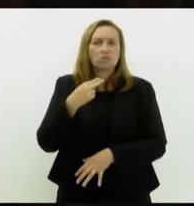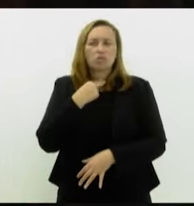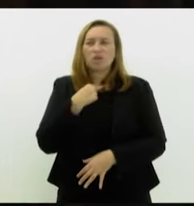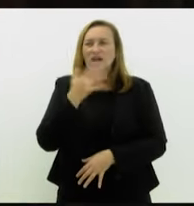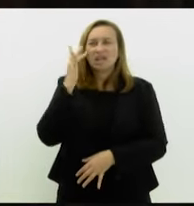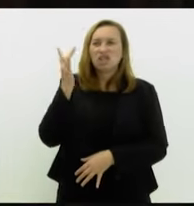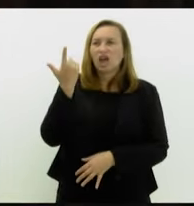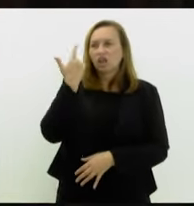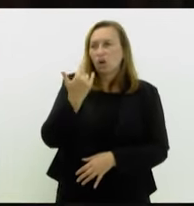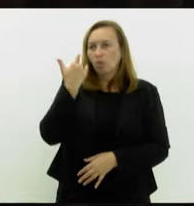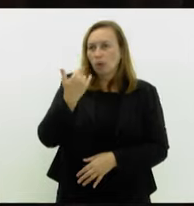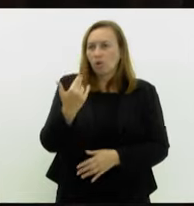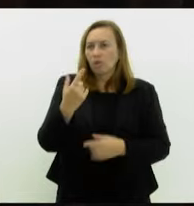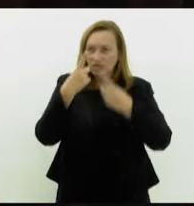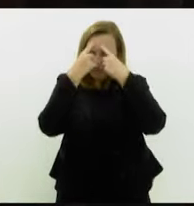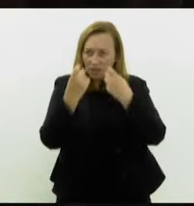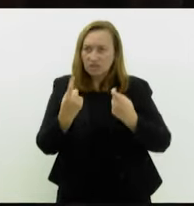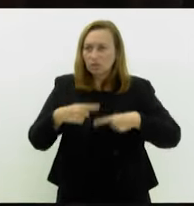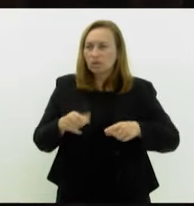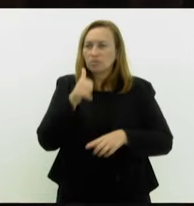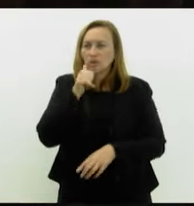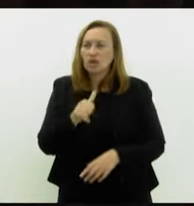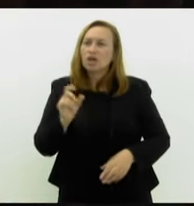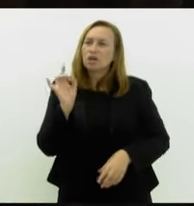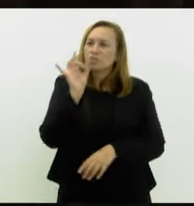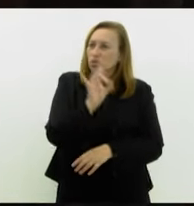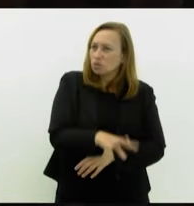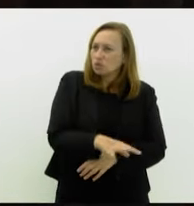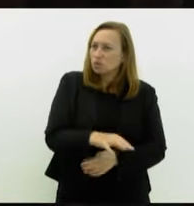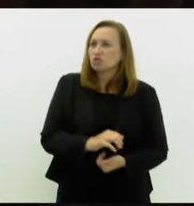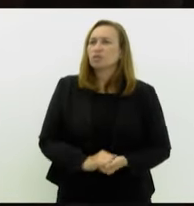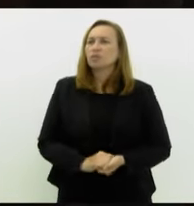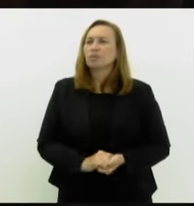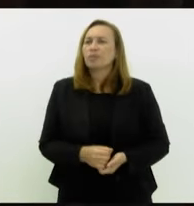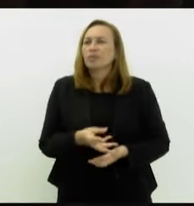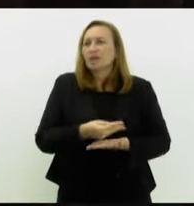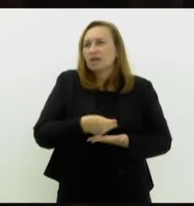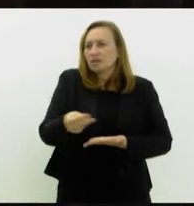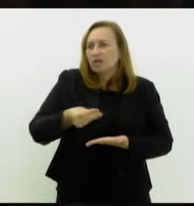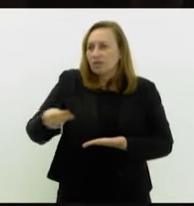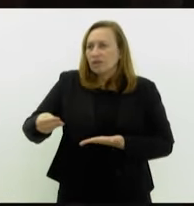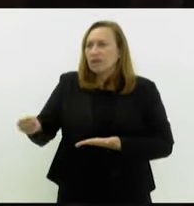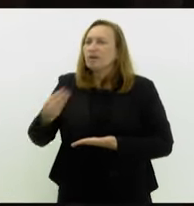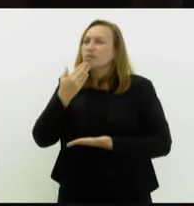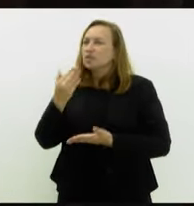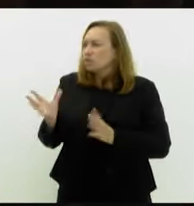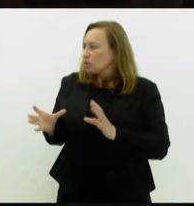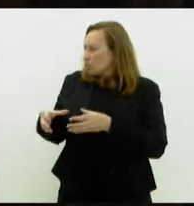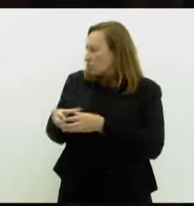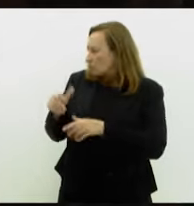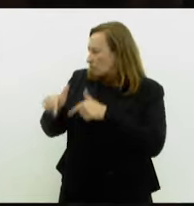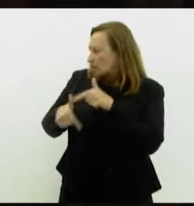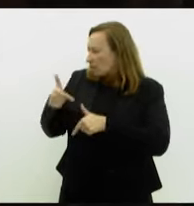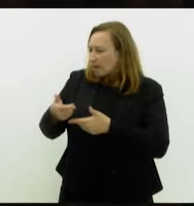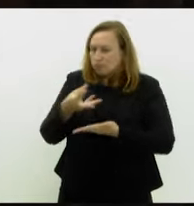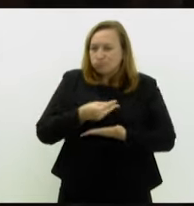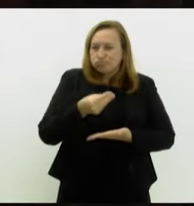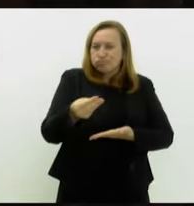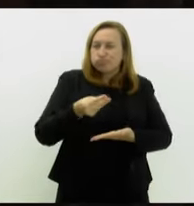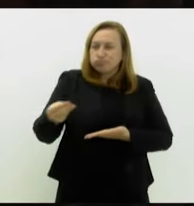a violência contra a mulher e aí por último tô distribuindo pedi minha equipe para distribuir